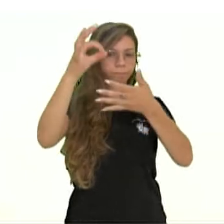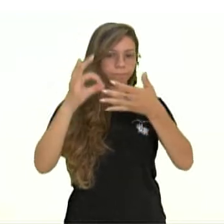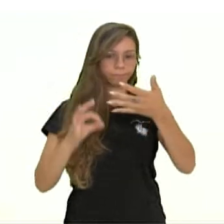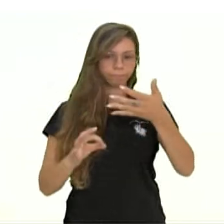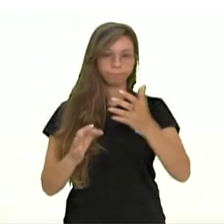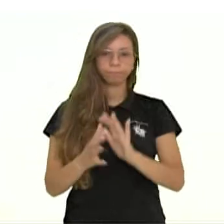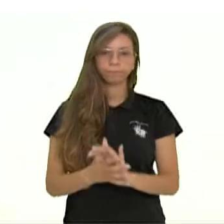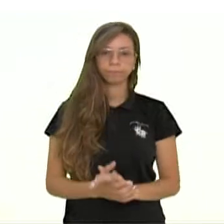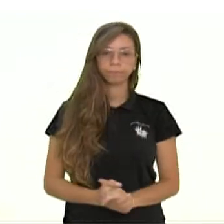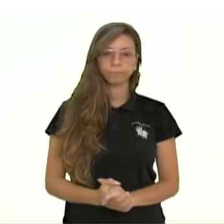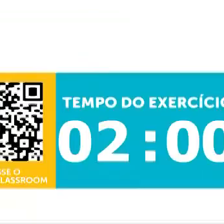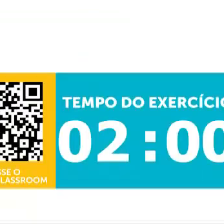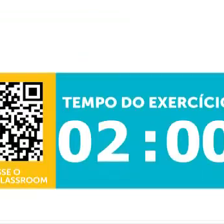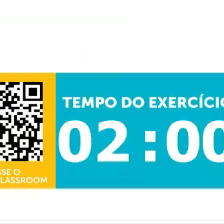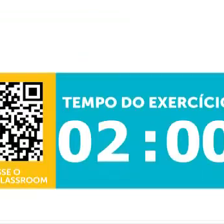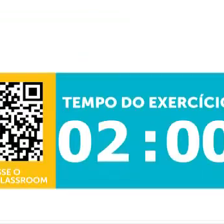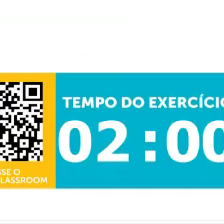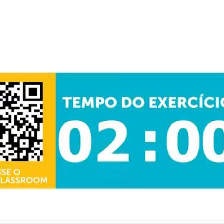exercício.